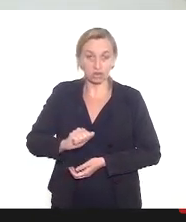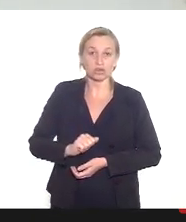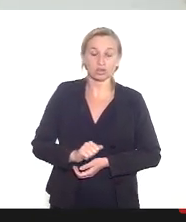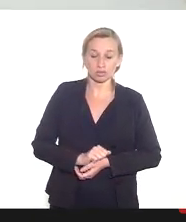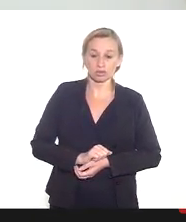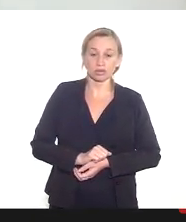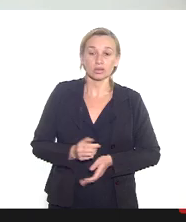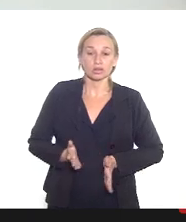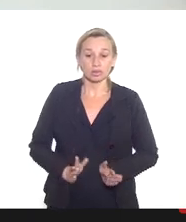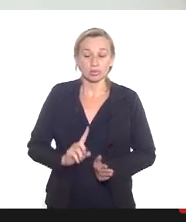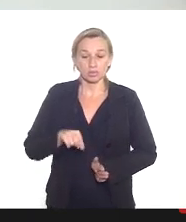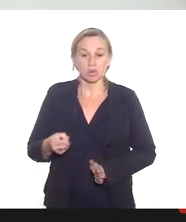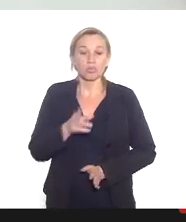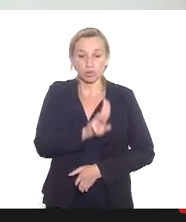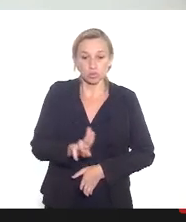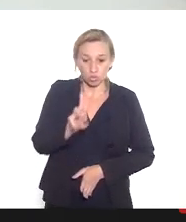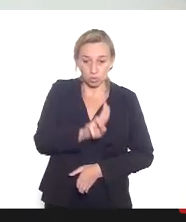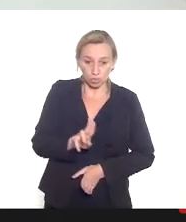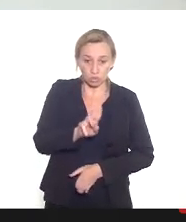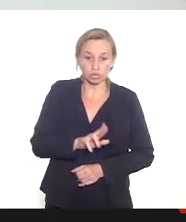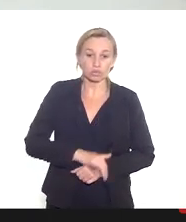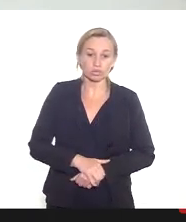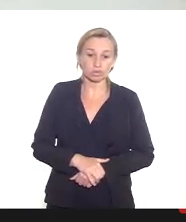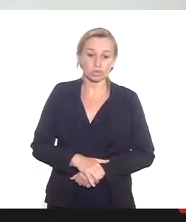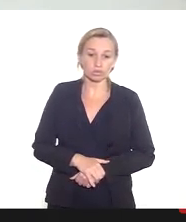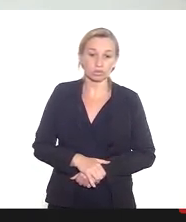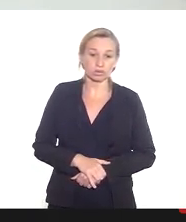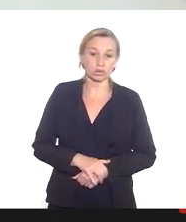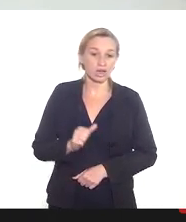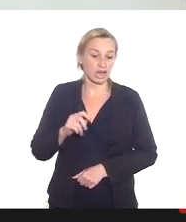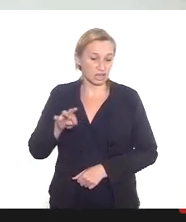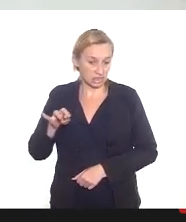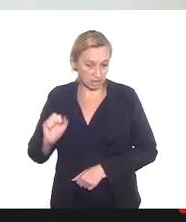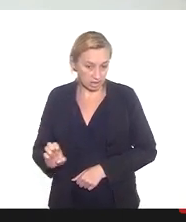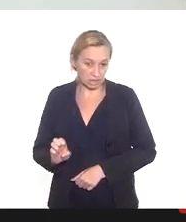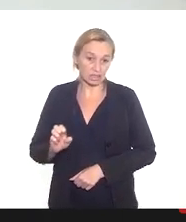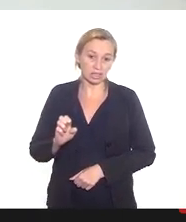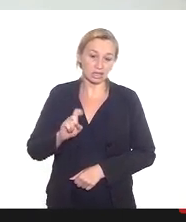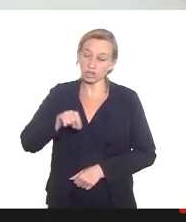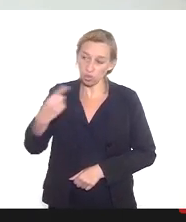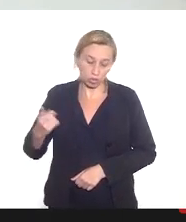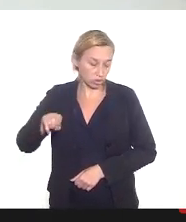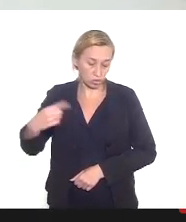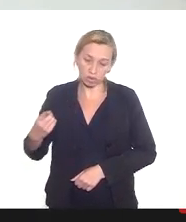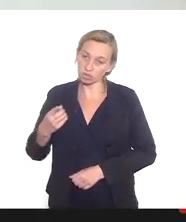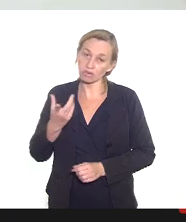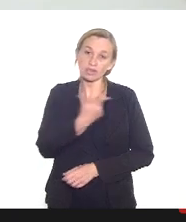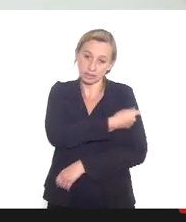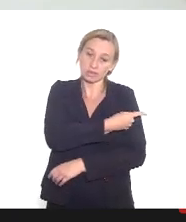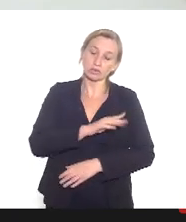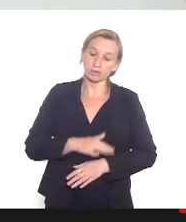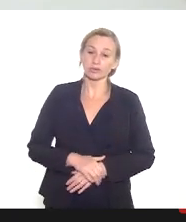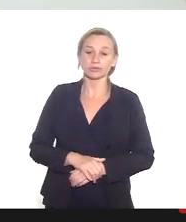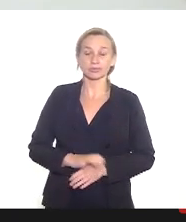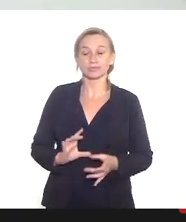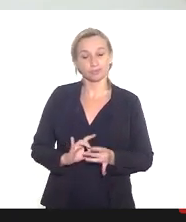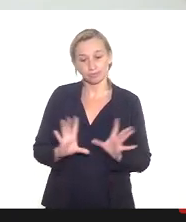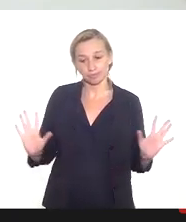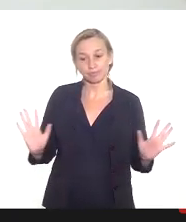Elas podem fazer o uso da Astra zeneca da Jansen enfim de todas as vacinas